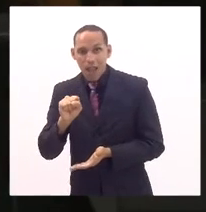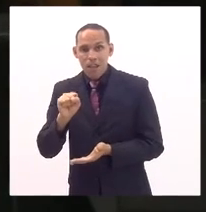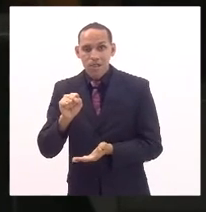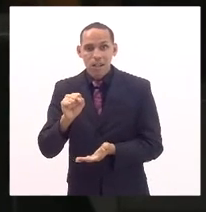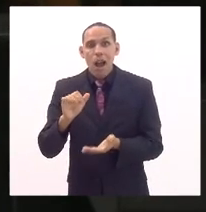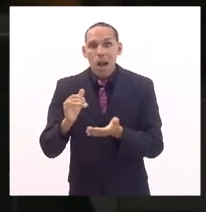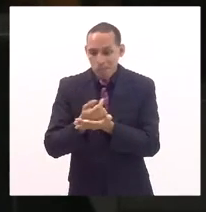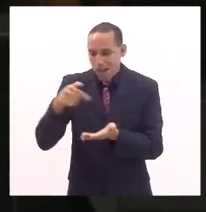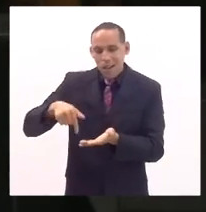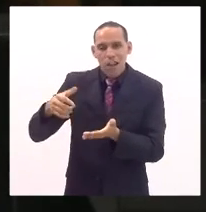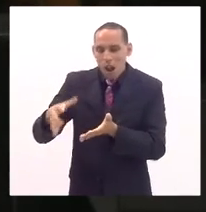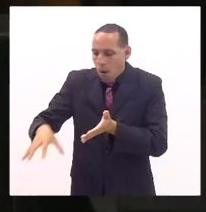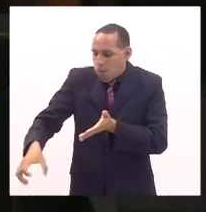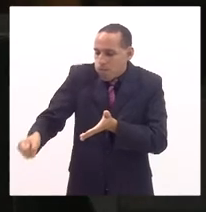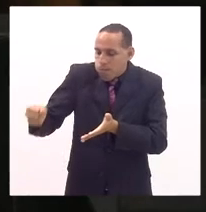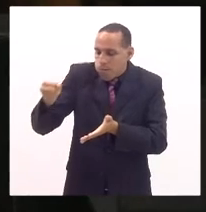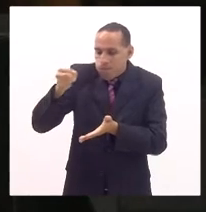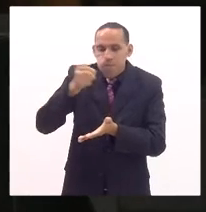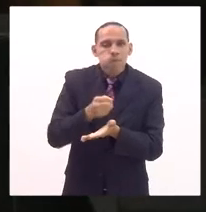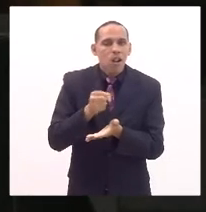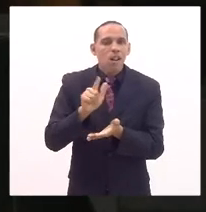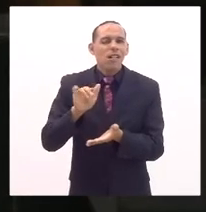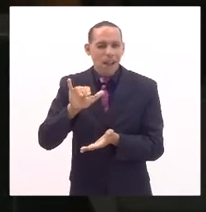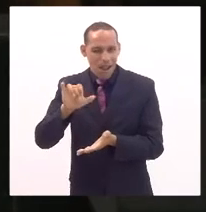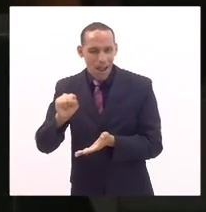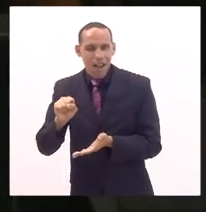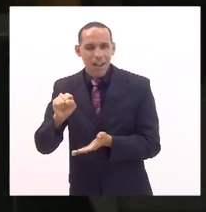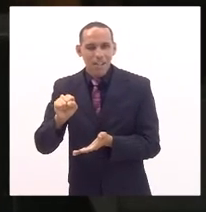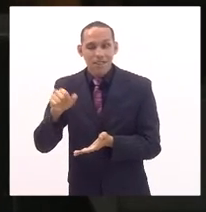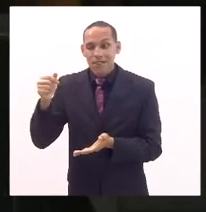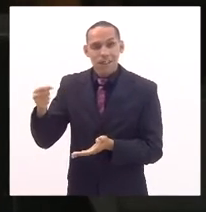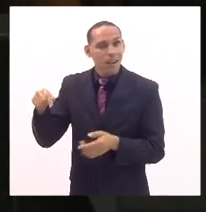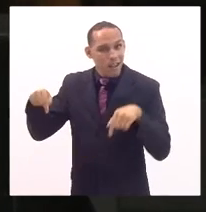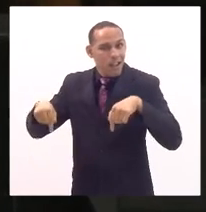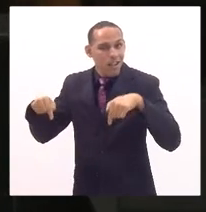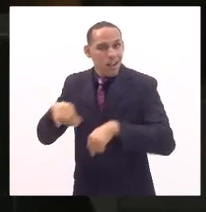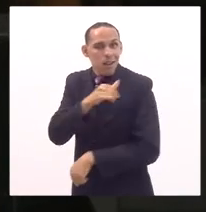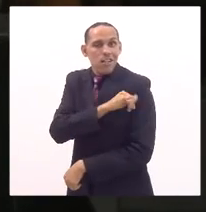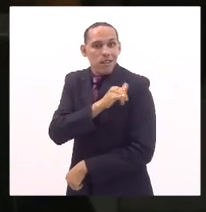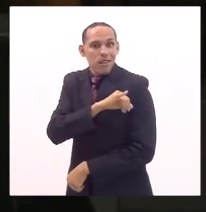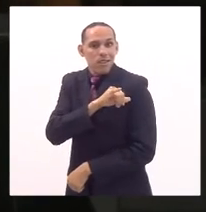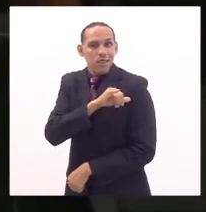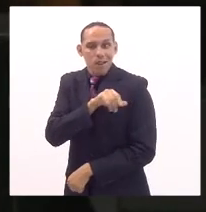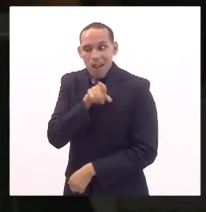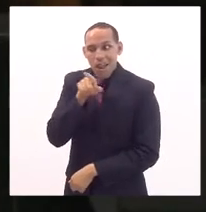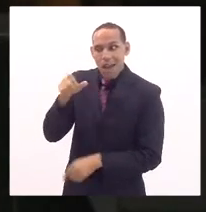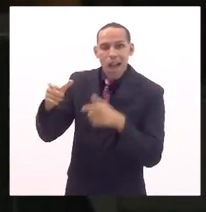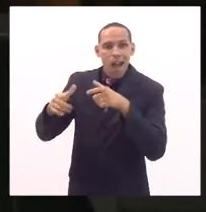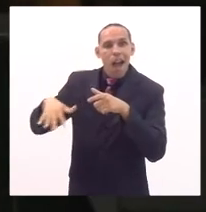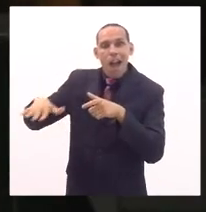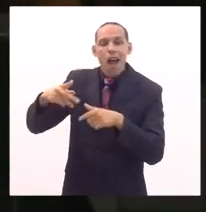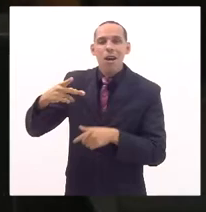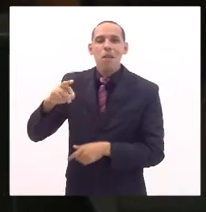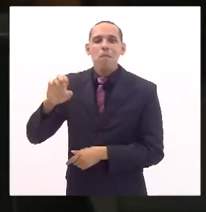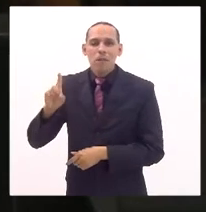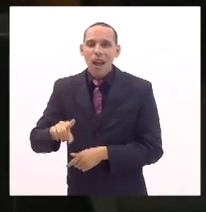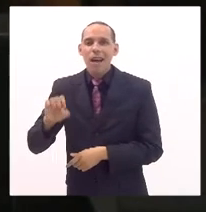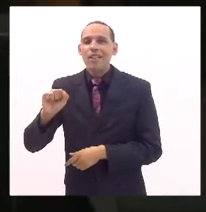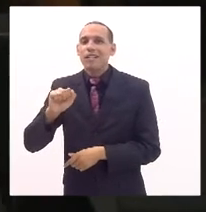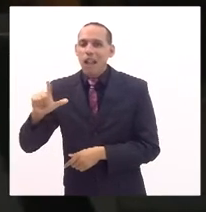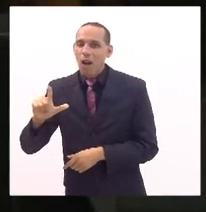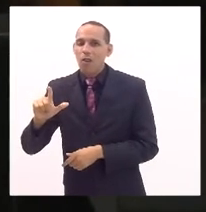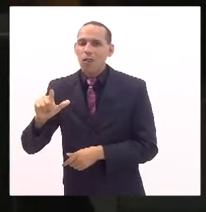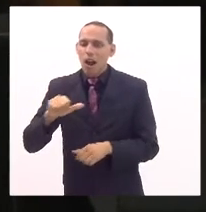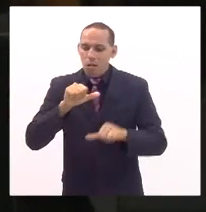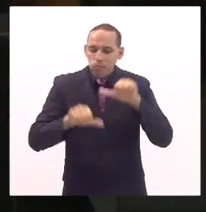extraído aqui gás natural extraído nas costas no Rio de Janeiro do nosso pressao e reajuste do gás o